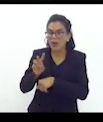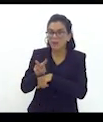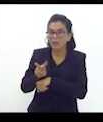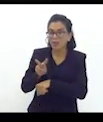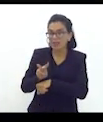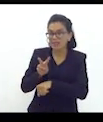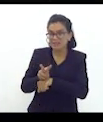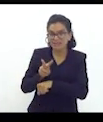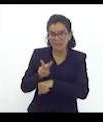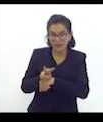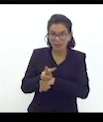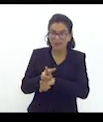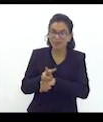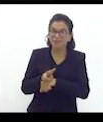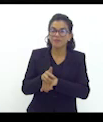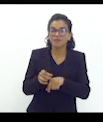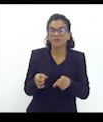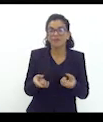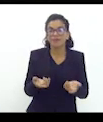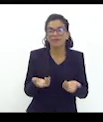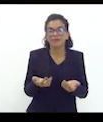proteção, a linha